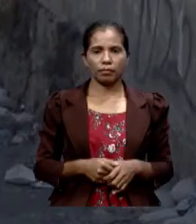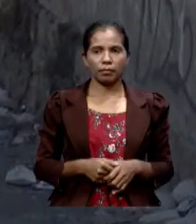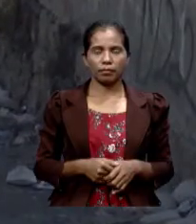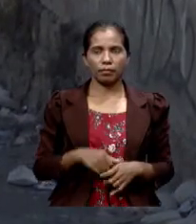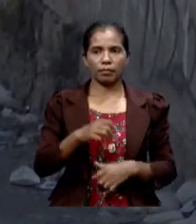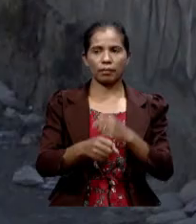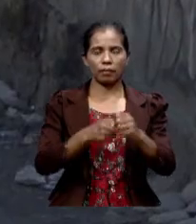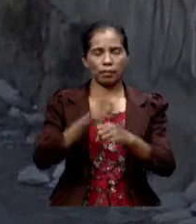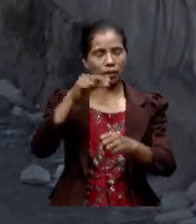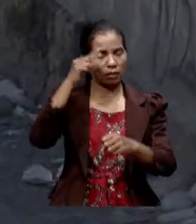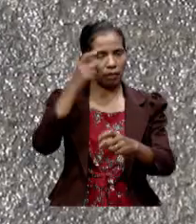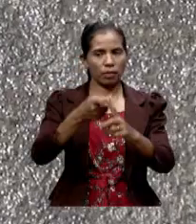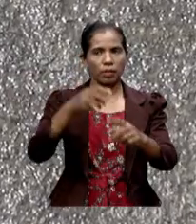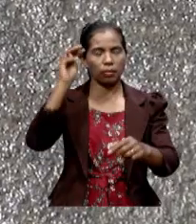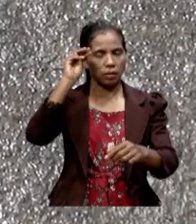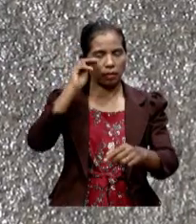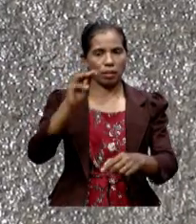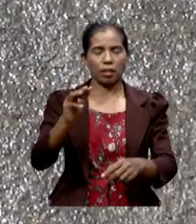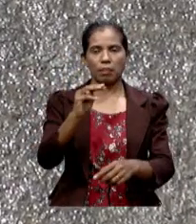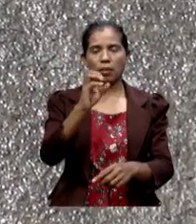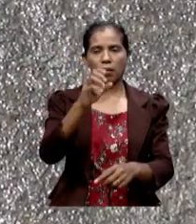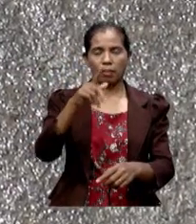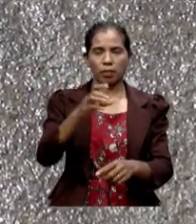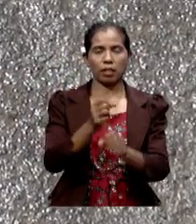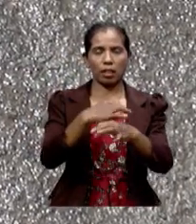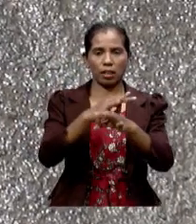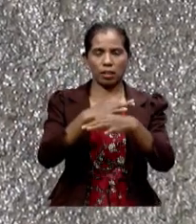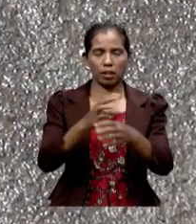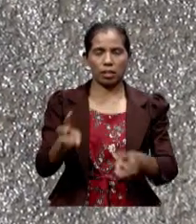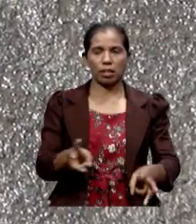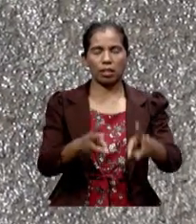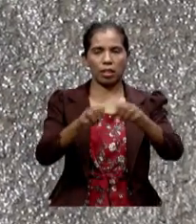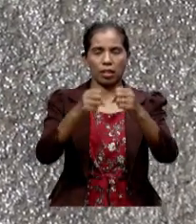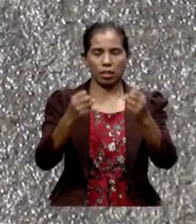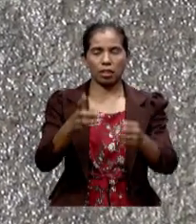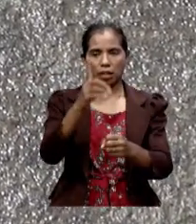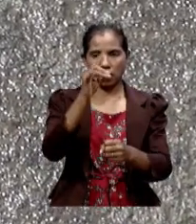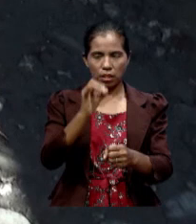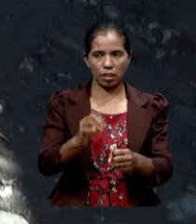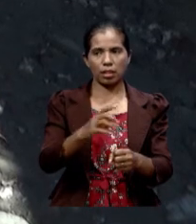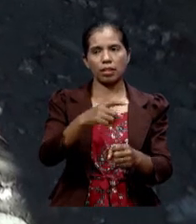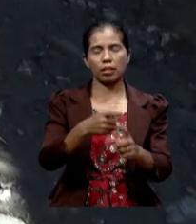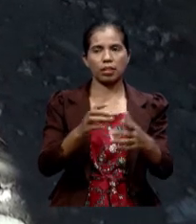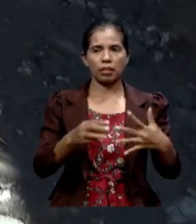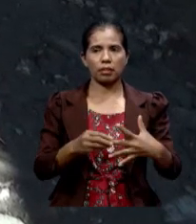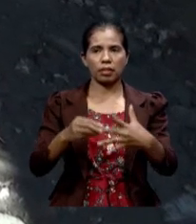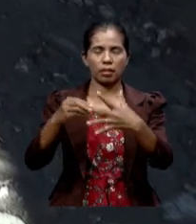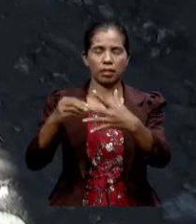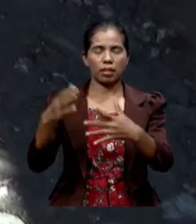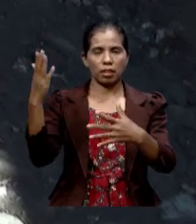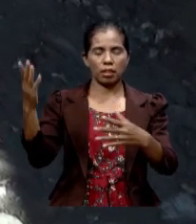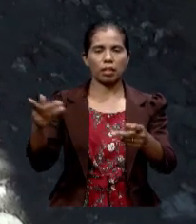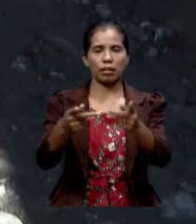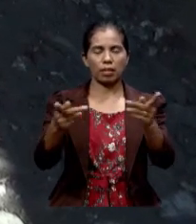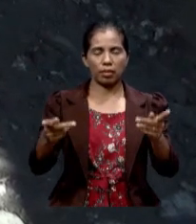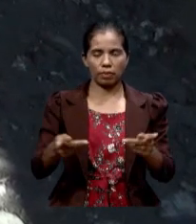Tinané, Governo e o Ministério de Obras Públicas serralou reabilitação da estrada at Sira e a capital dele, Liu e a cada bairro.